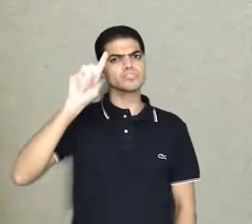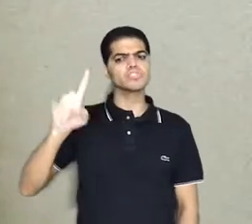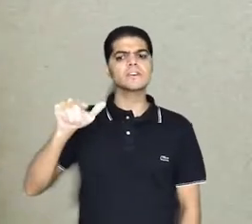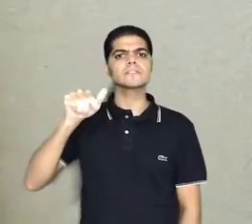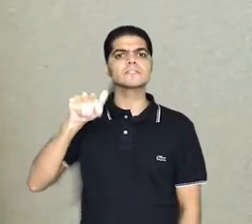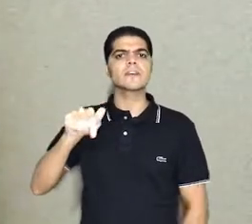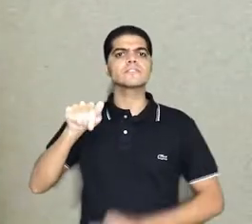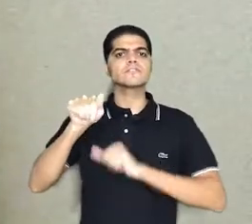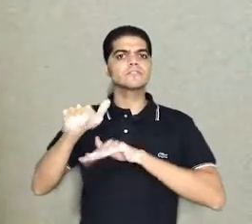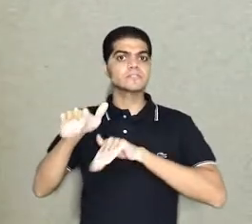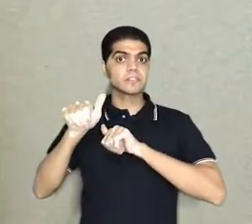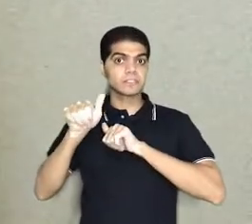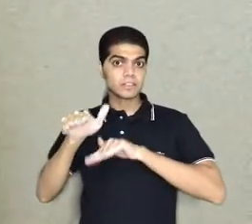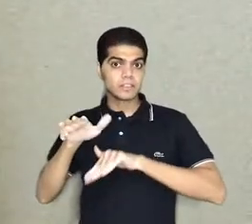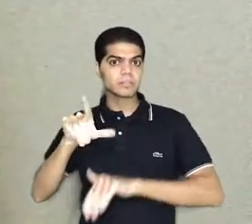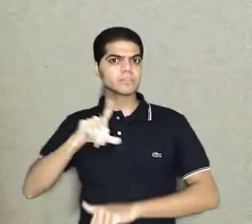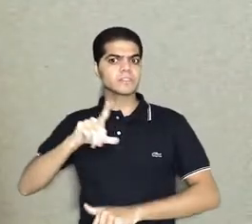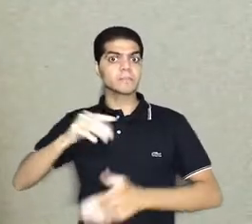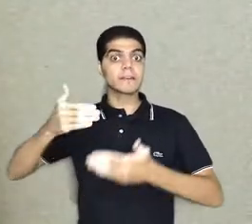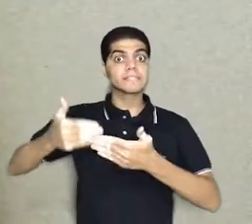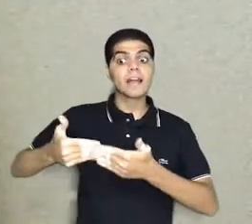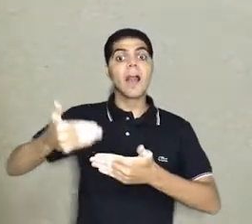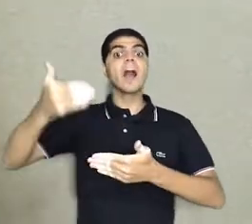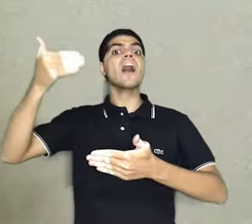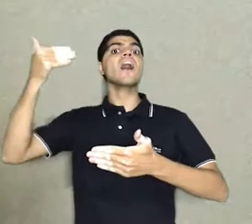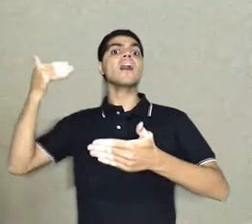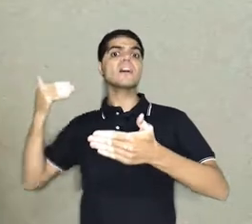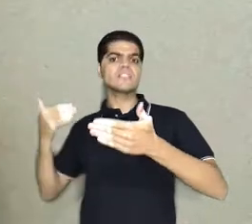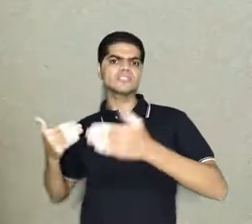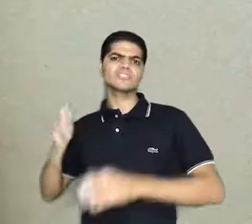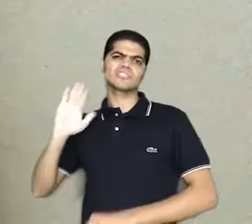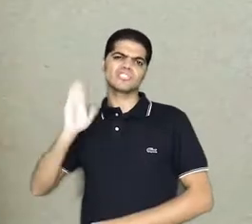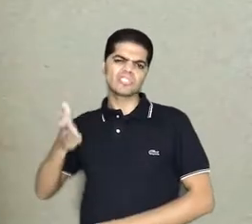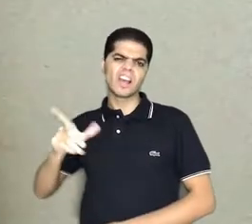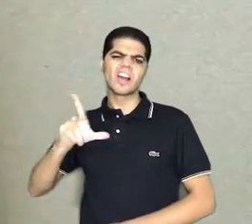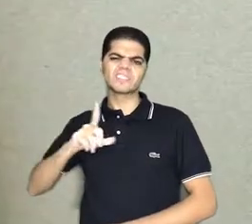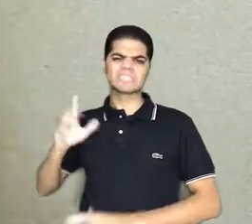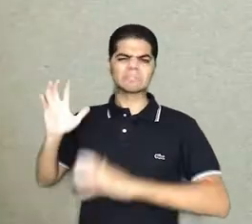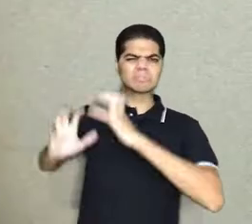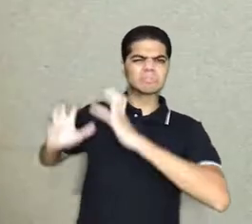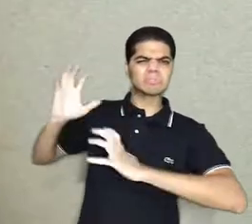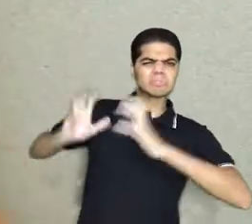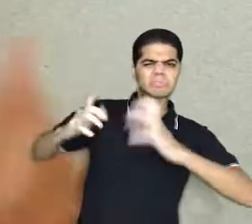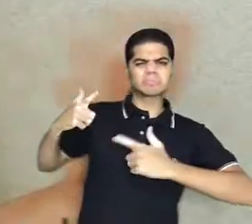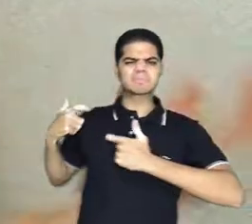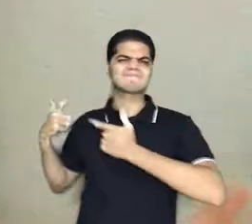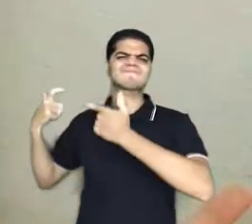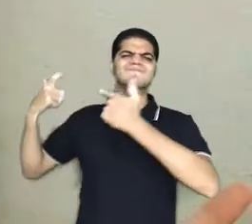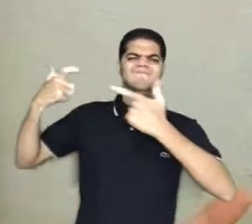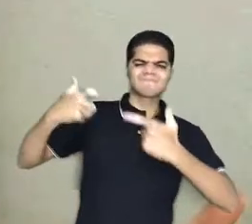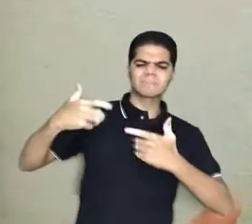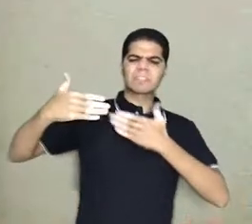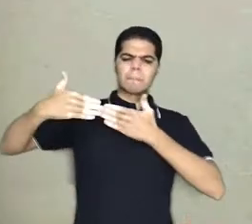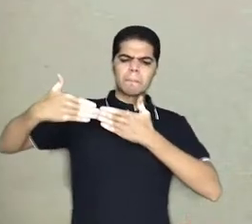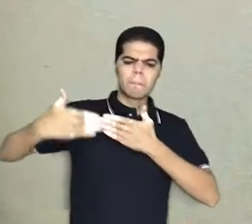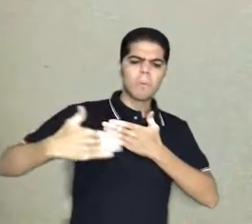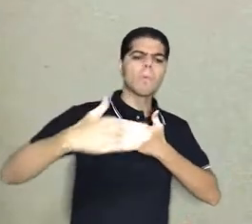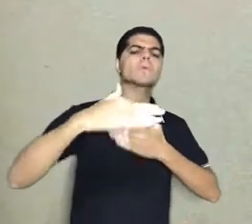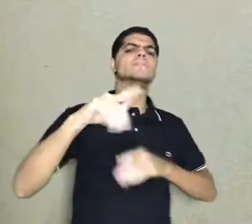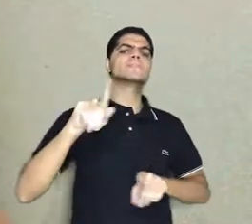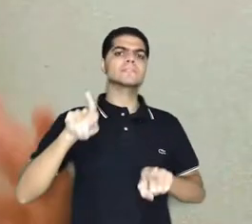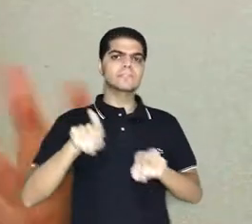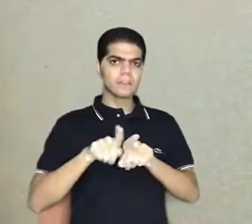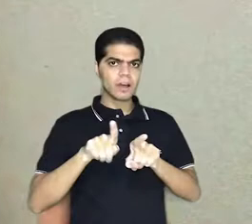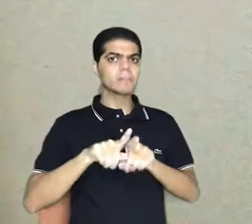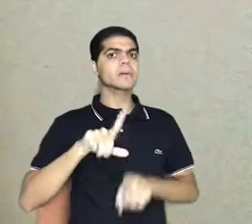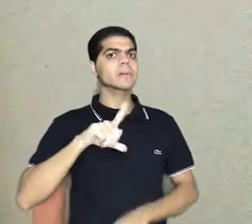mas na verdade, antes de 7 de setembro, já ocorriam guerras da independência e continuou ocorrendo após essa data,